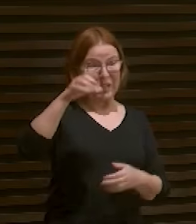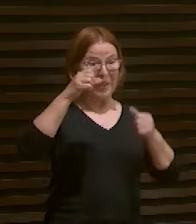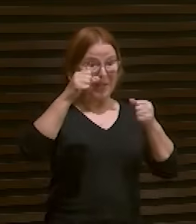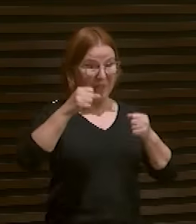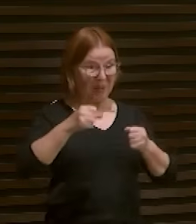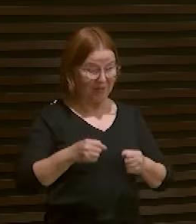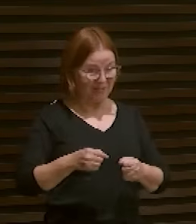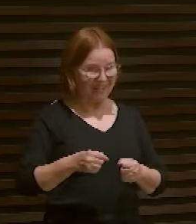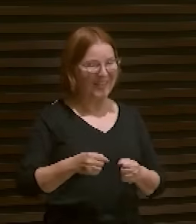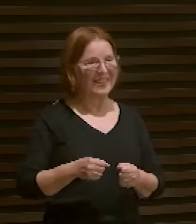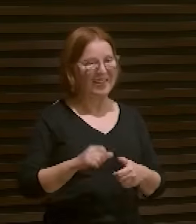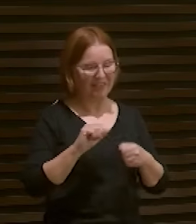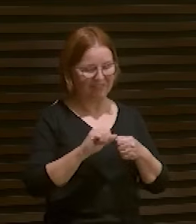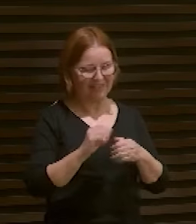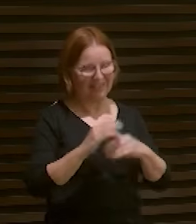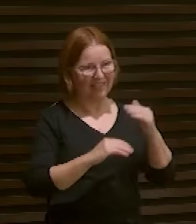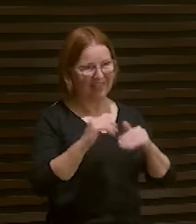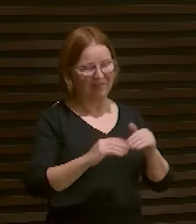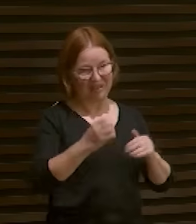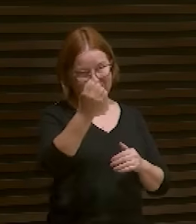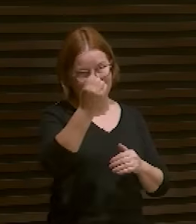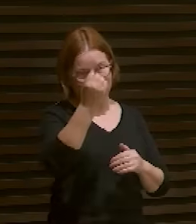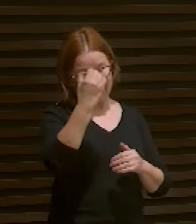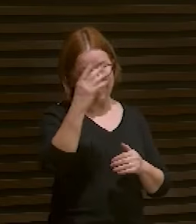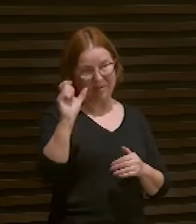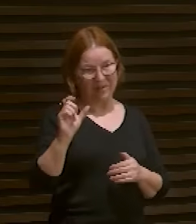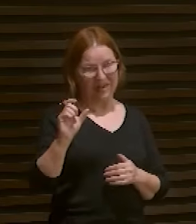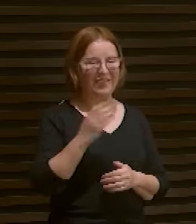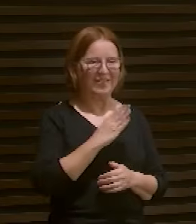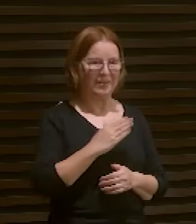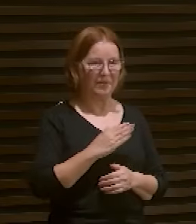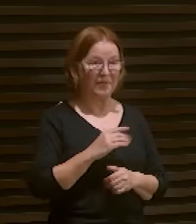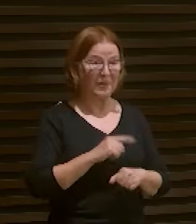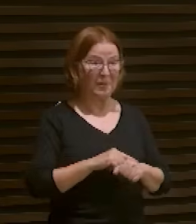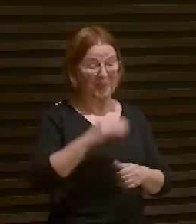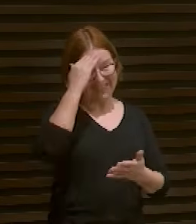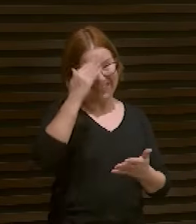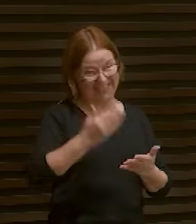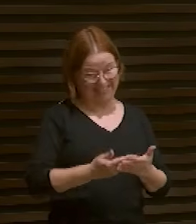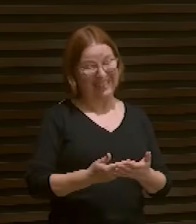é só o Espírito Santo de Deus que pode trazer essa revelação no seu coração. E quando você crê, meu querido,